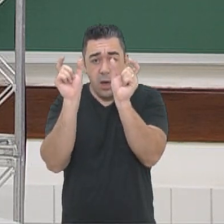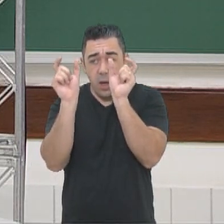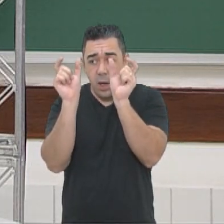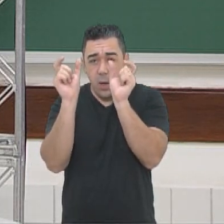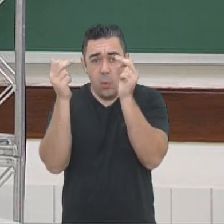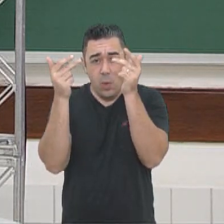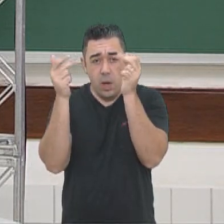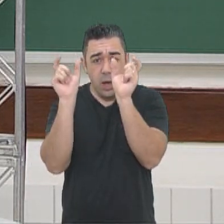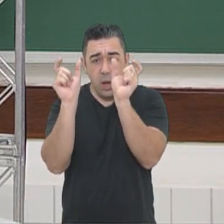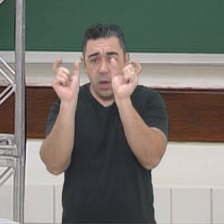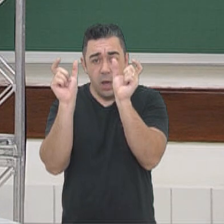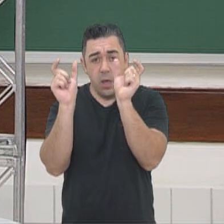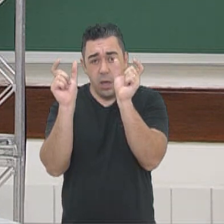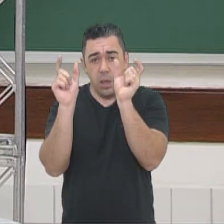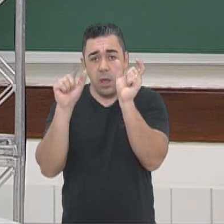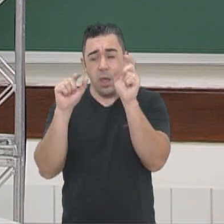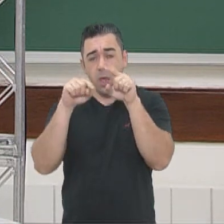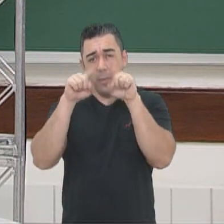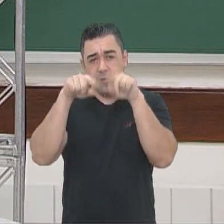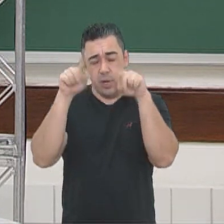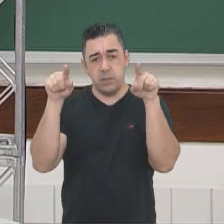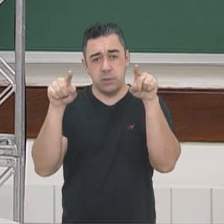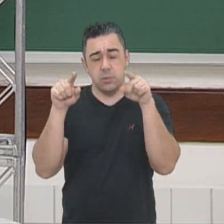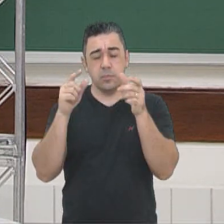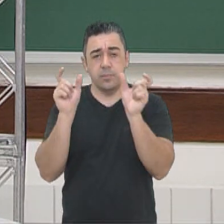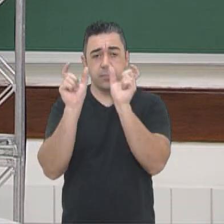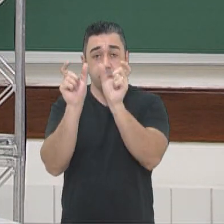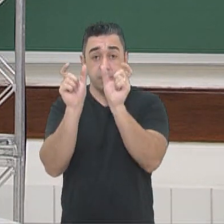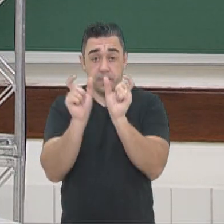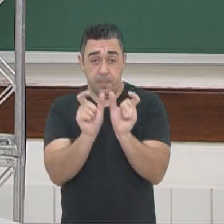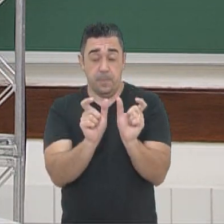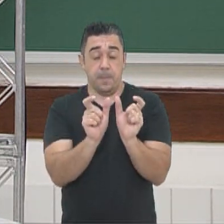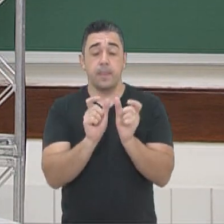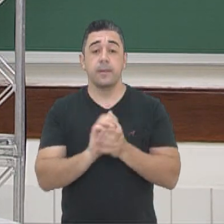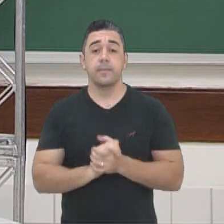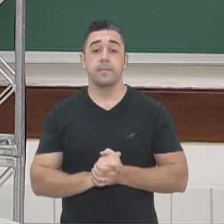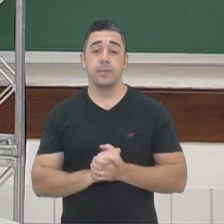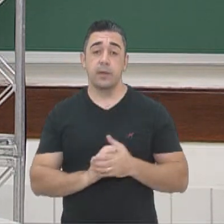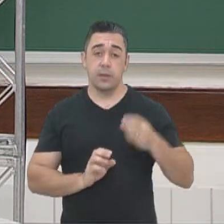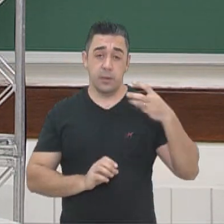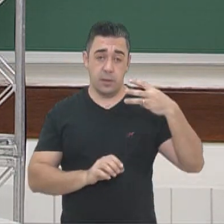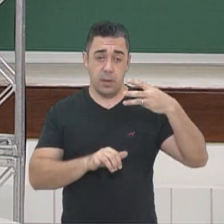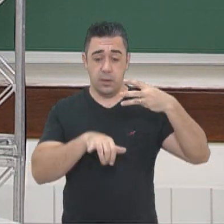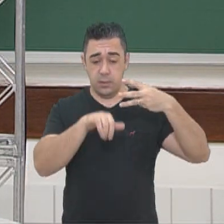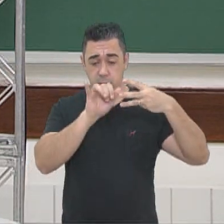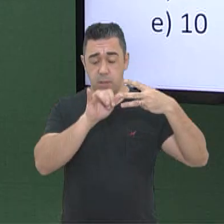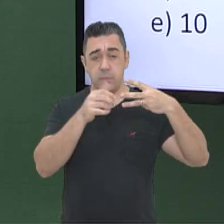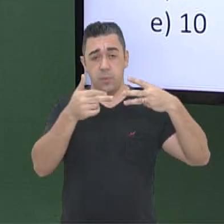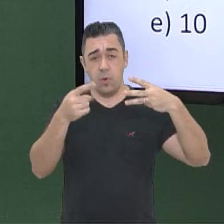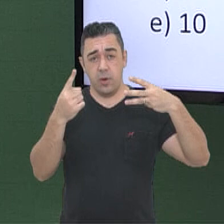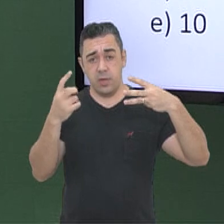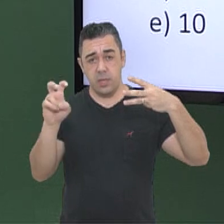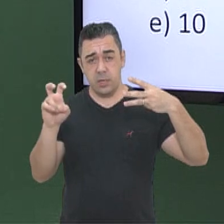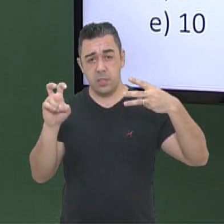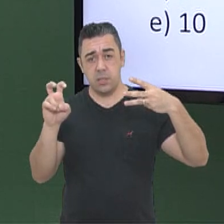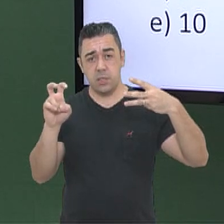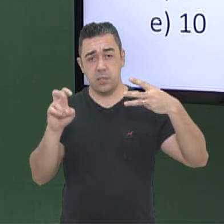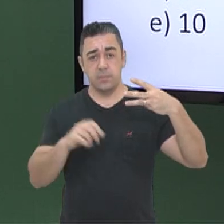índices, tá? É uma variante da equação exponencial. Então, eu vou ficar com 3y igual a 15.